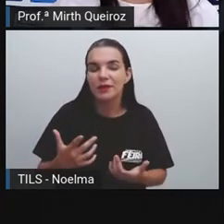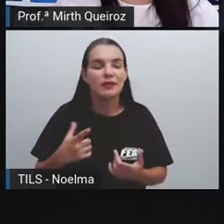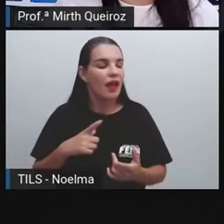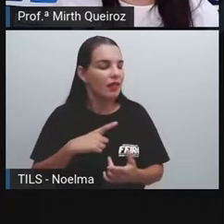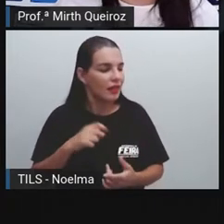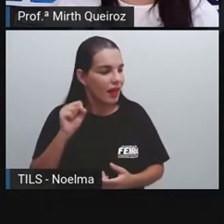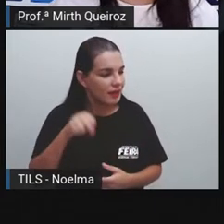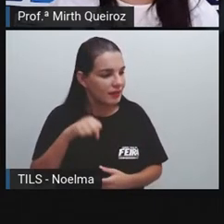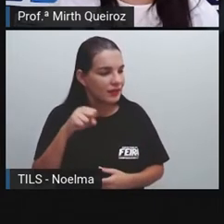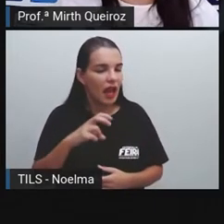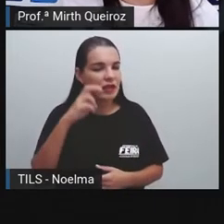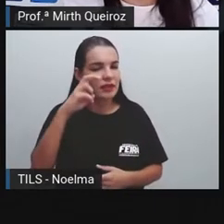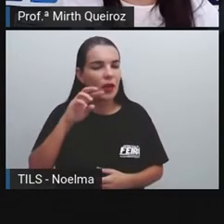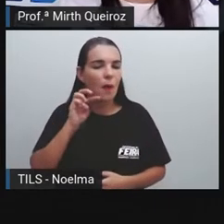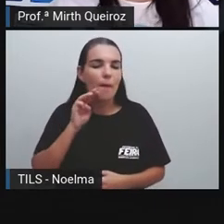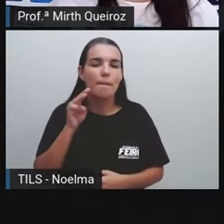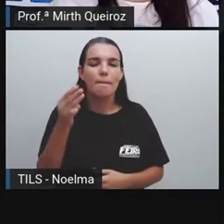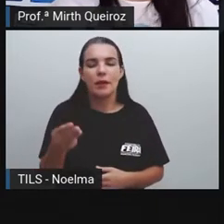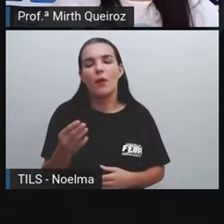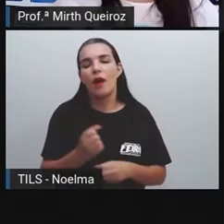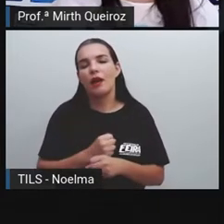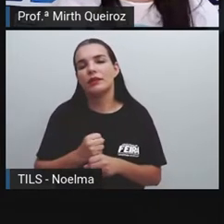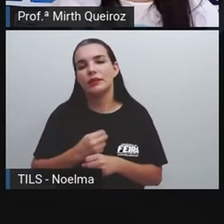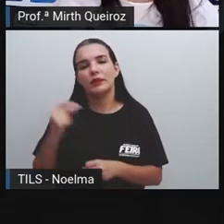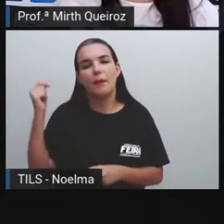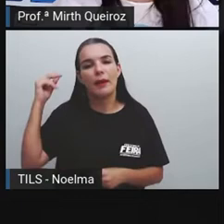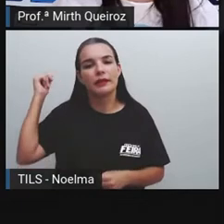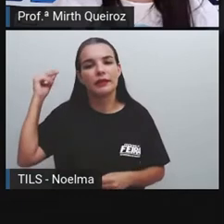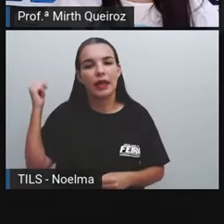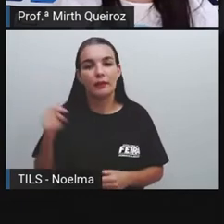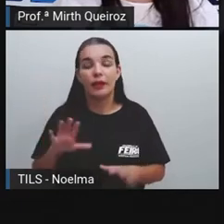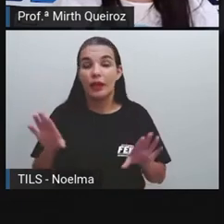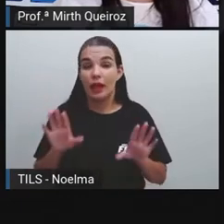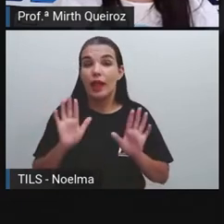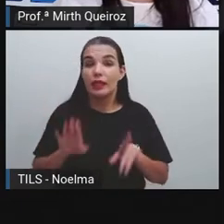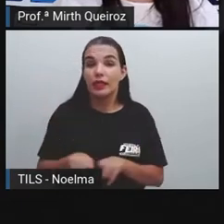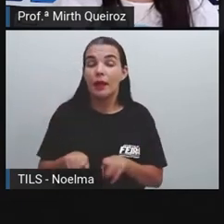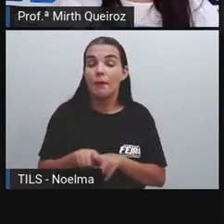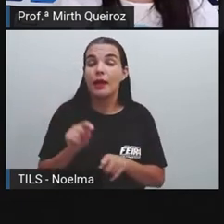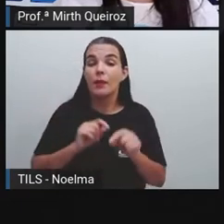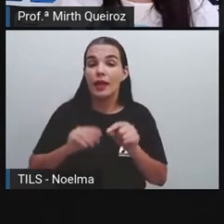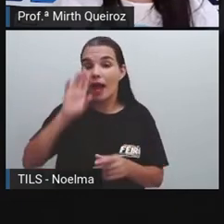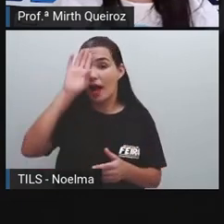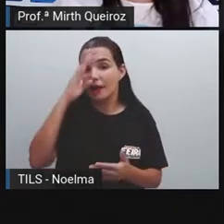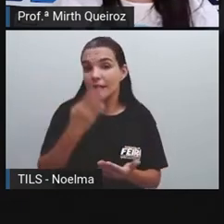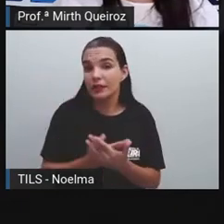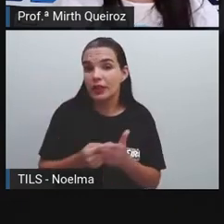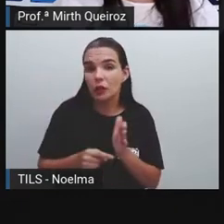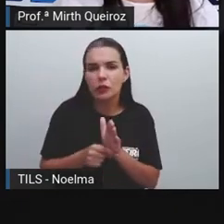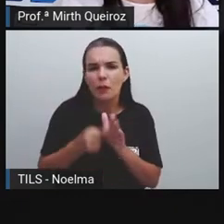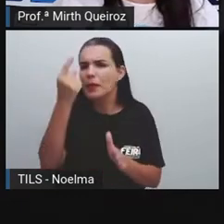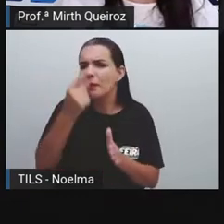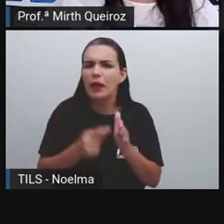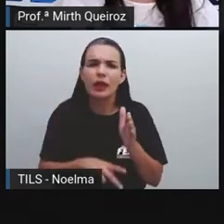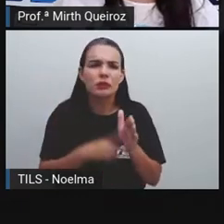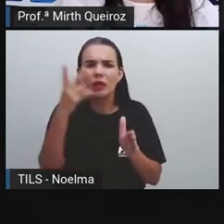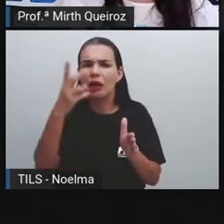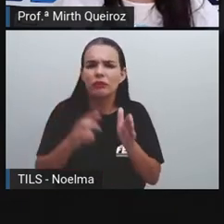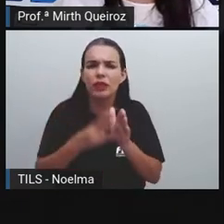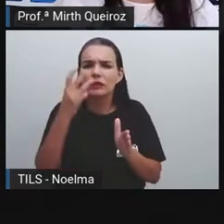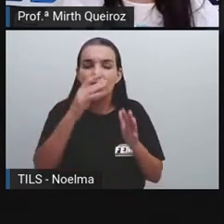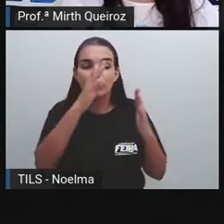há cerca de 5 mil anos atrás. Acredita-se que os primeiros desenhos de equilibristas e contorcionistas tenham sido gravados em